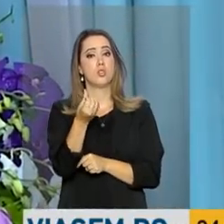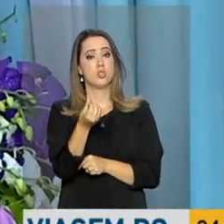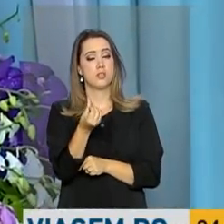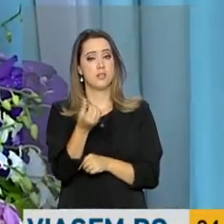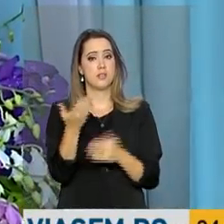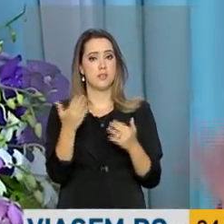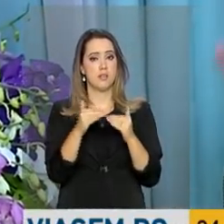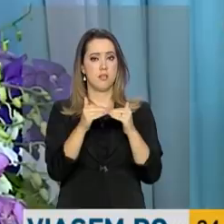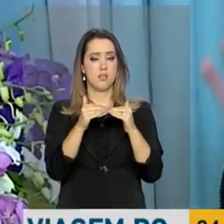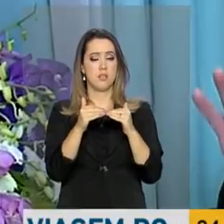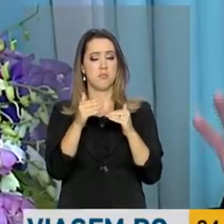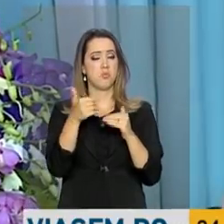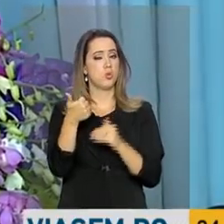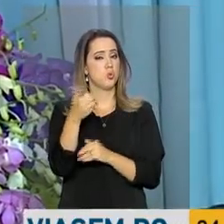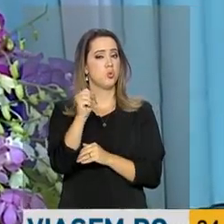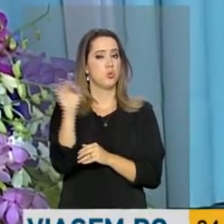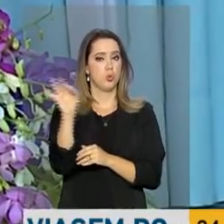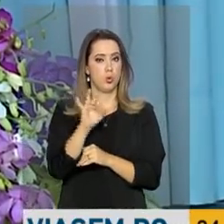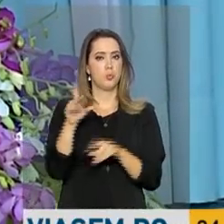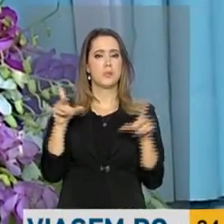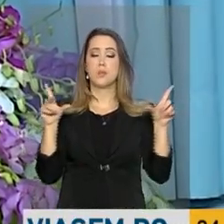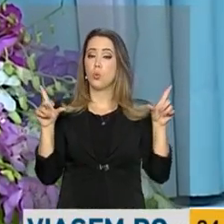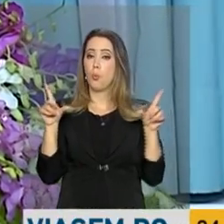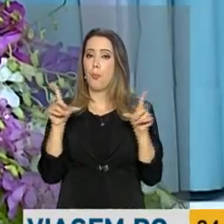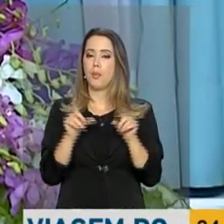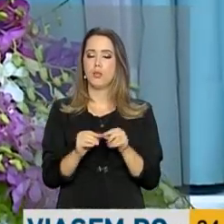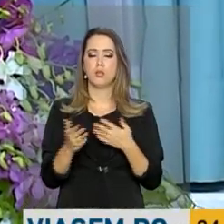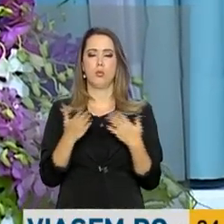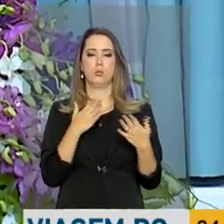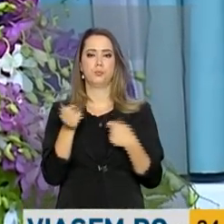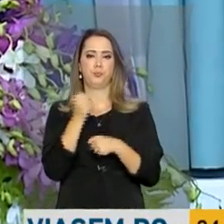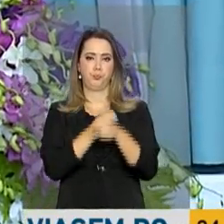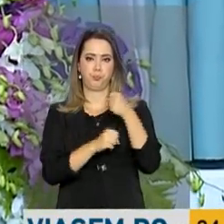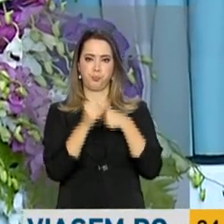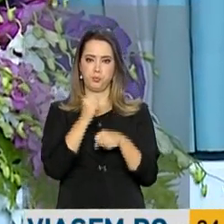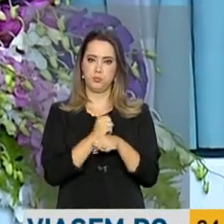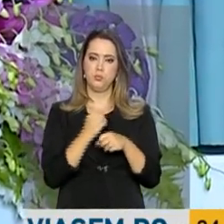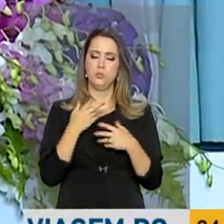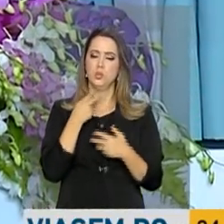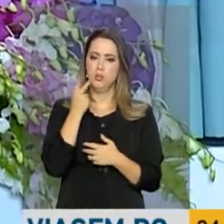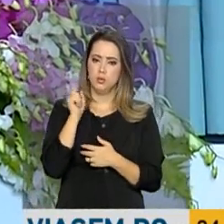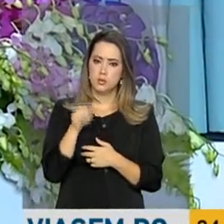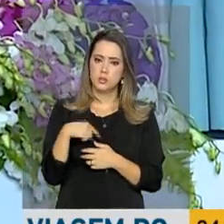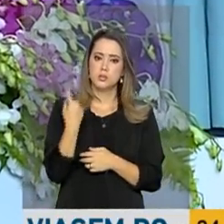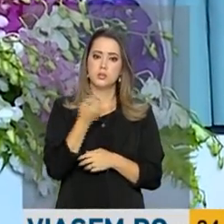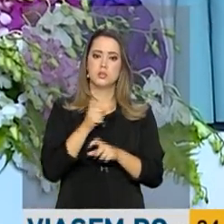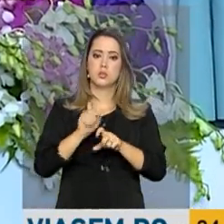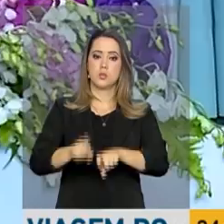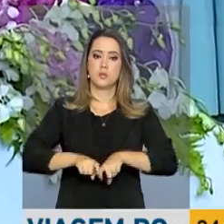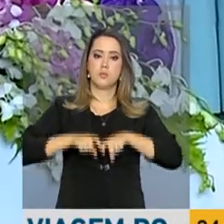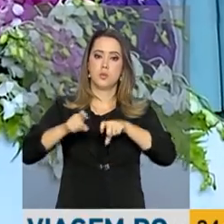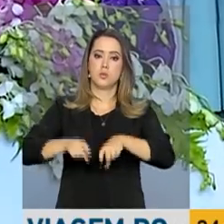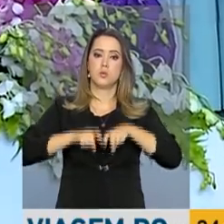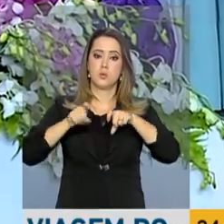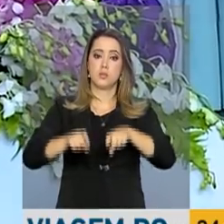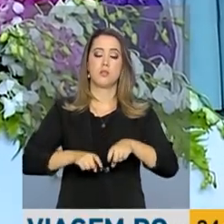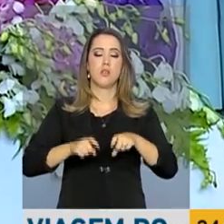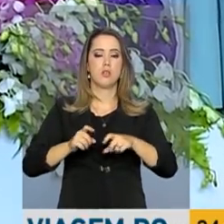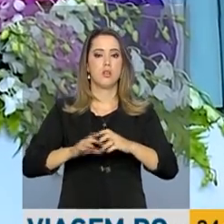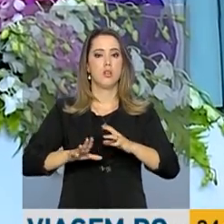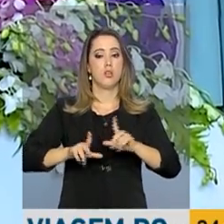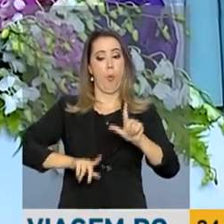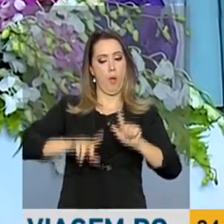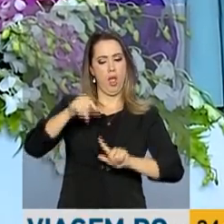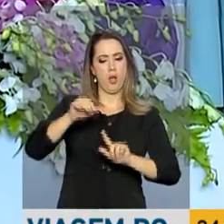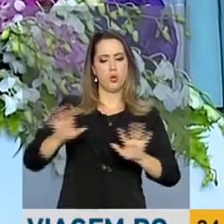a 18%. Quero com isto significar que, sem embargo da grande produção agrícola no Brasil,